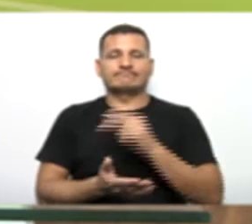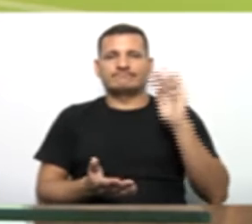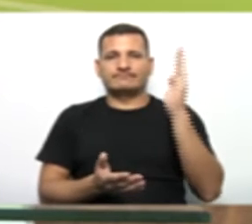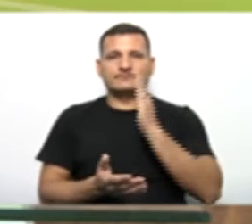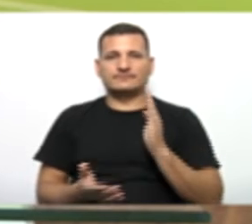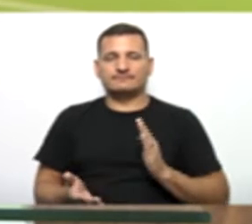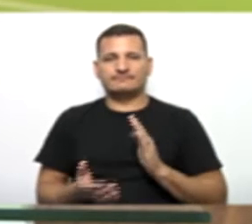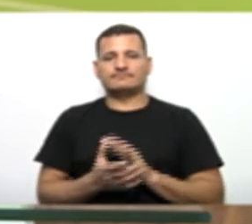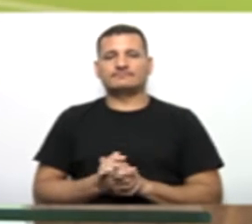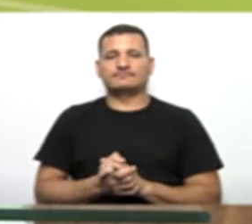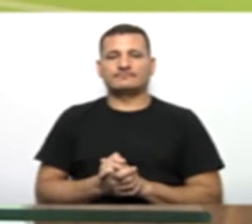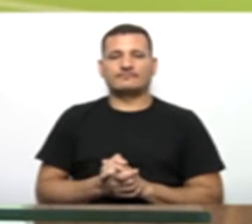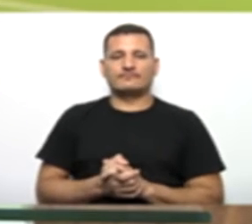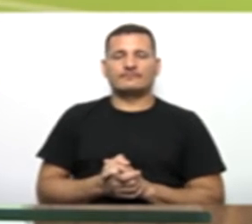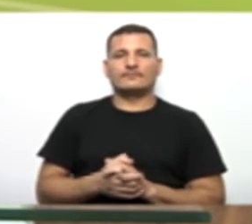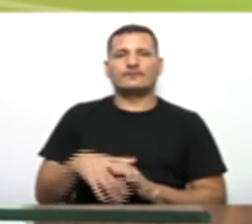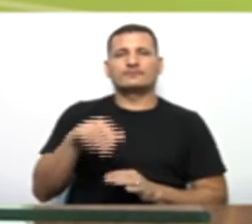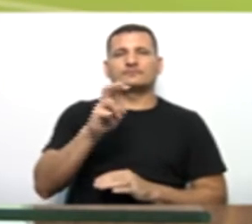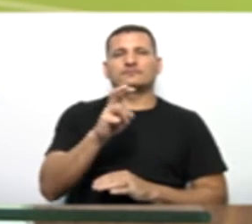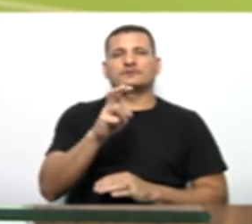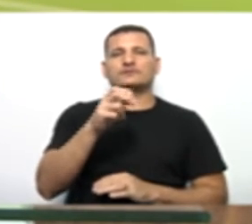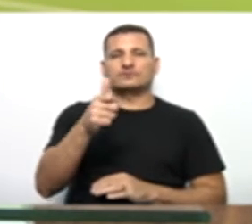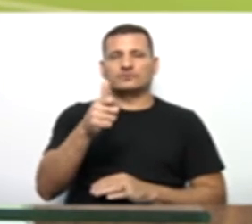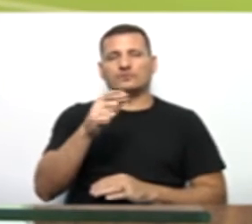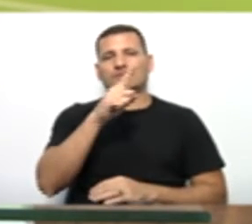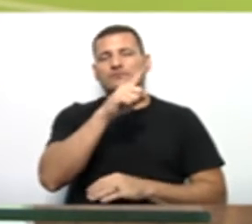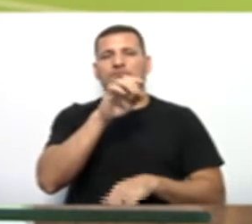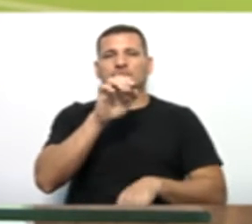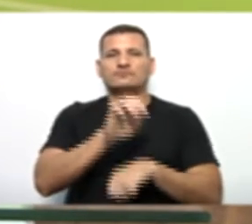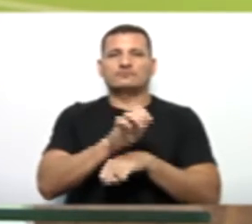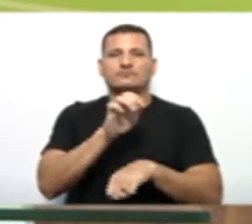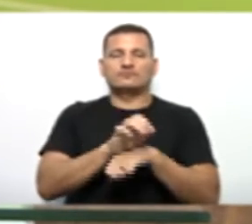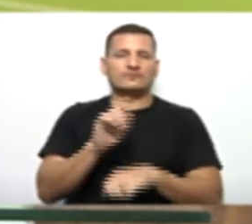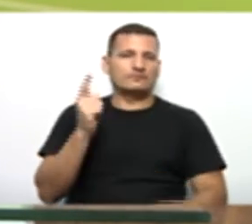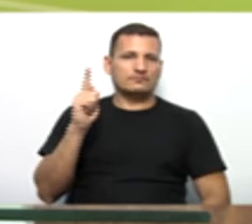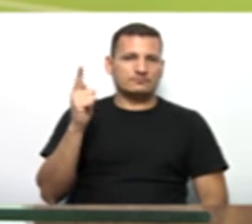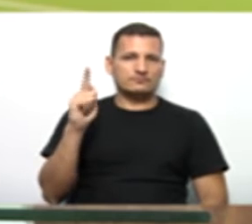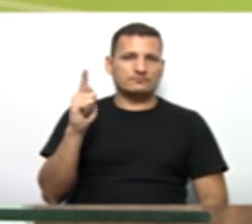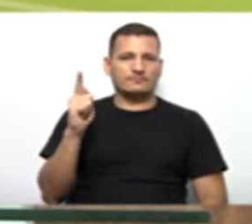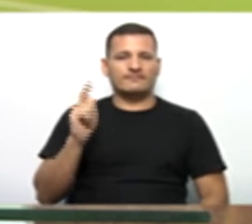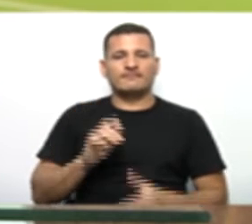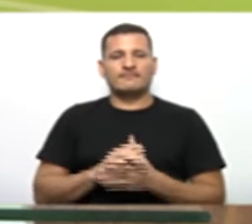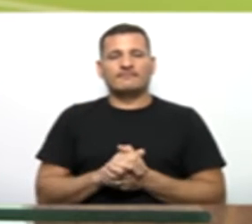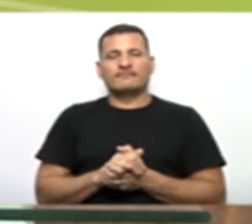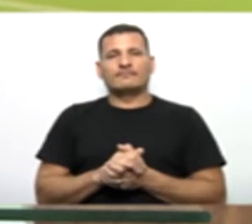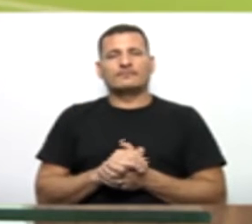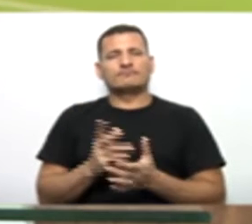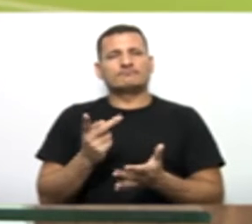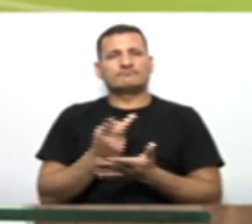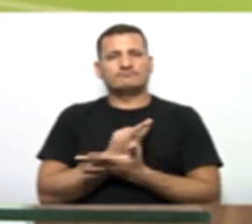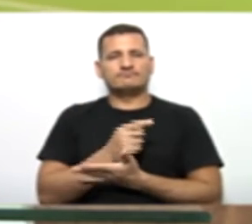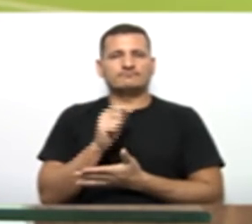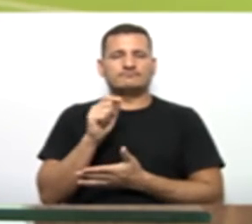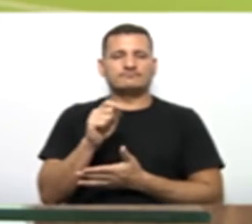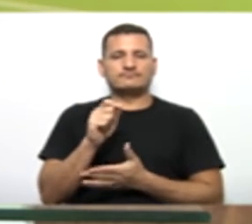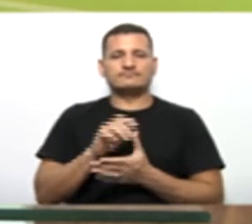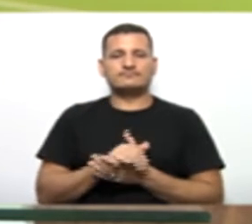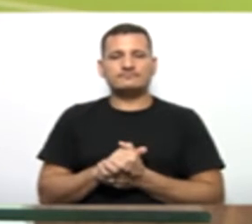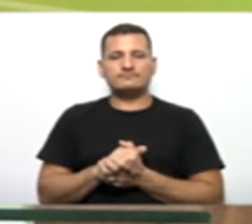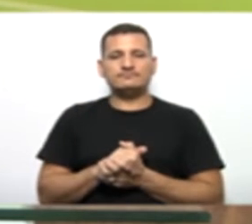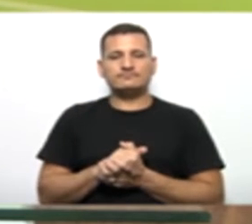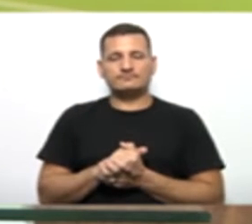foi do Césio 51, lá no estado de Goiás. Foi uma máquina que foi deixada